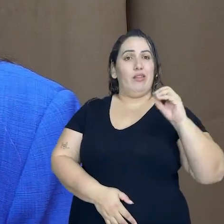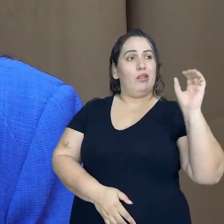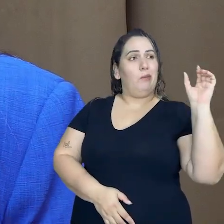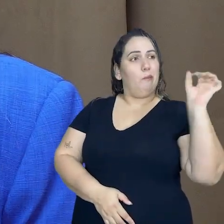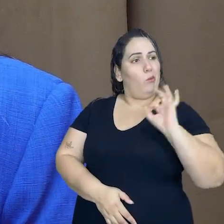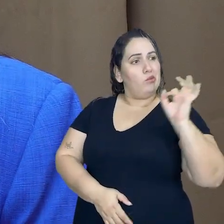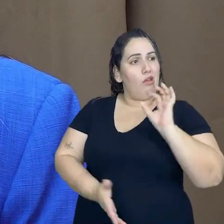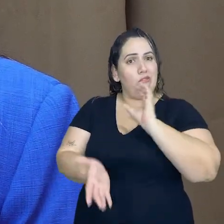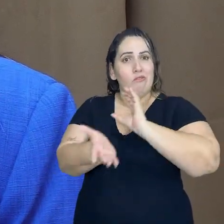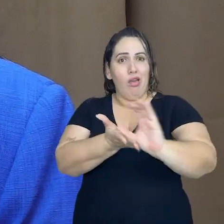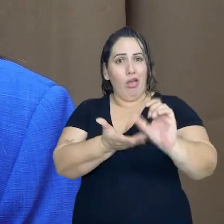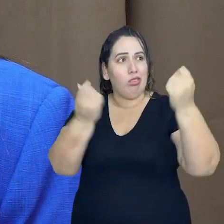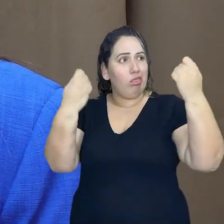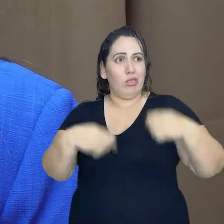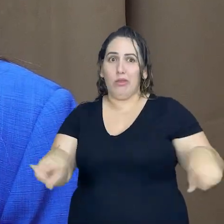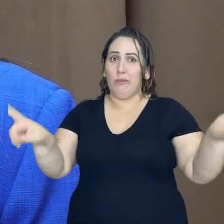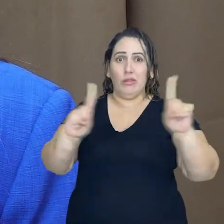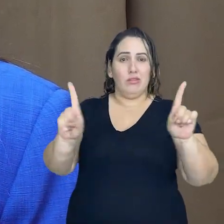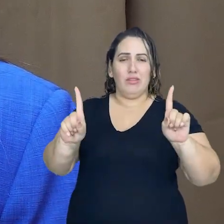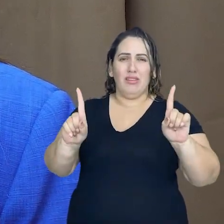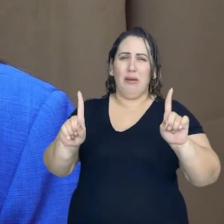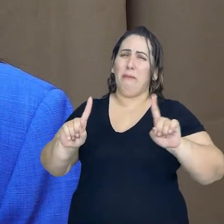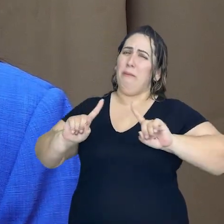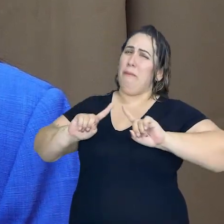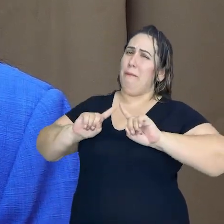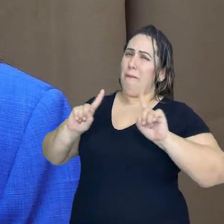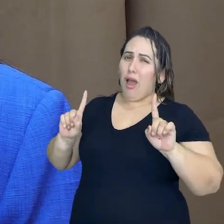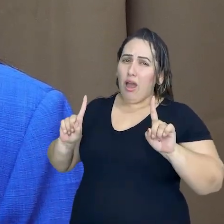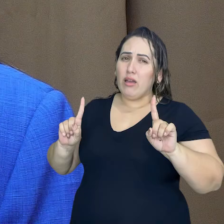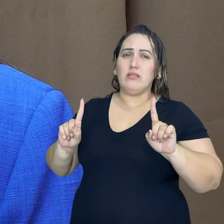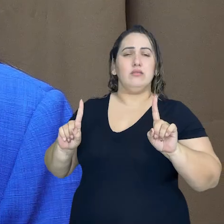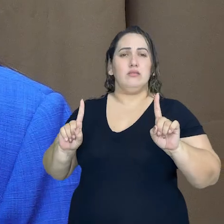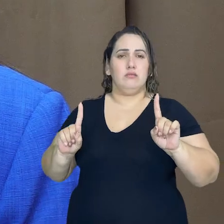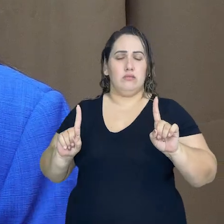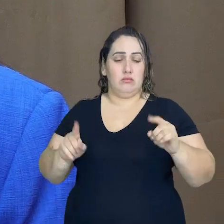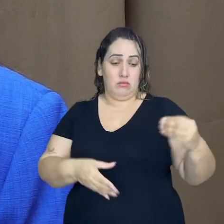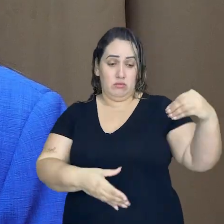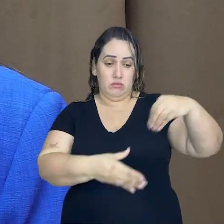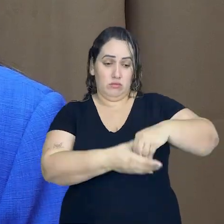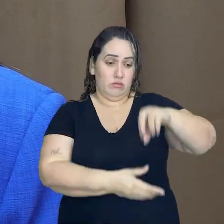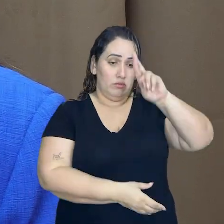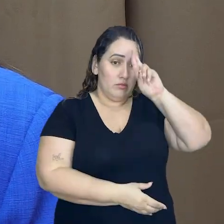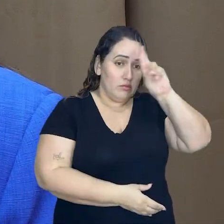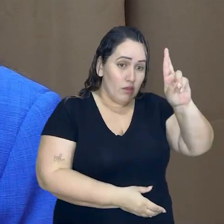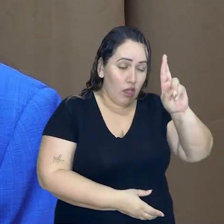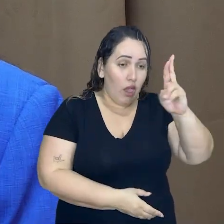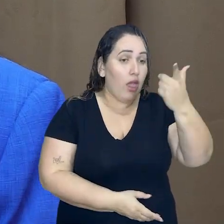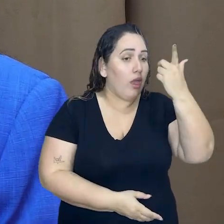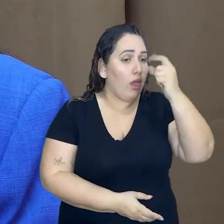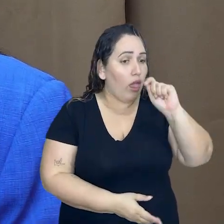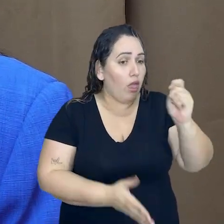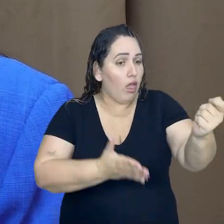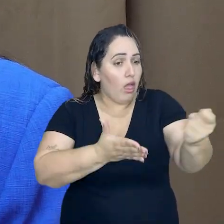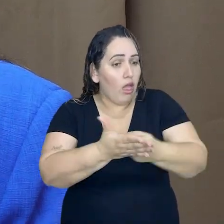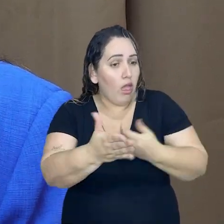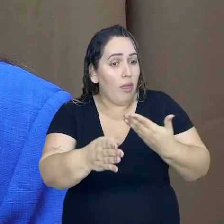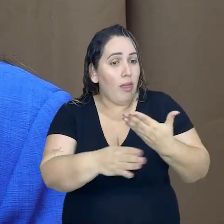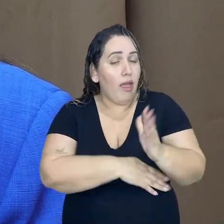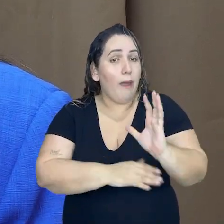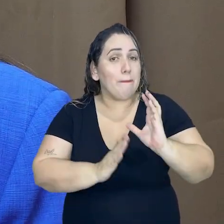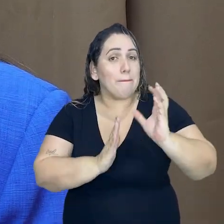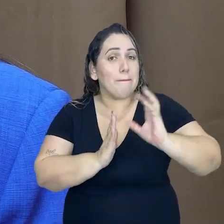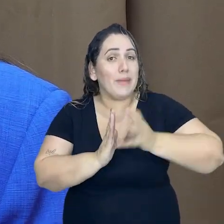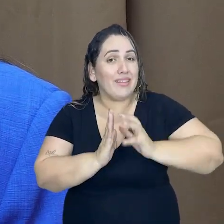Porém, ninguém pode sancionar nenhum partido durante 20